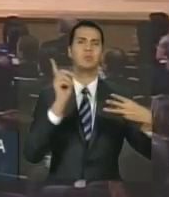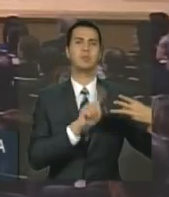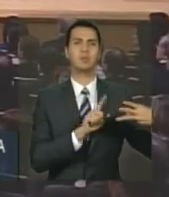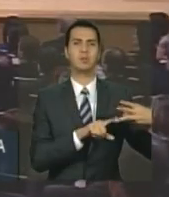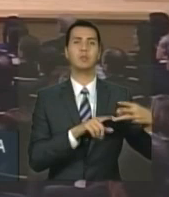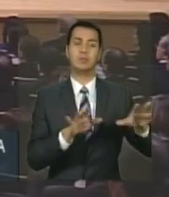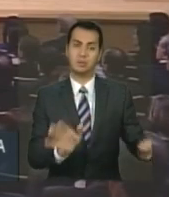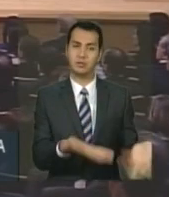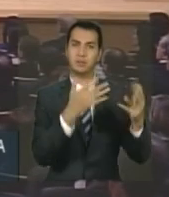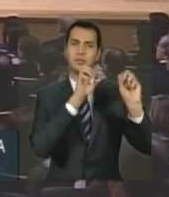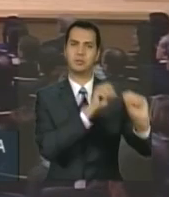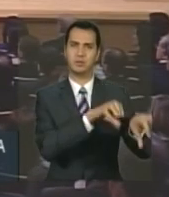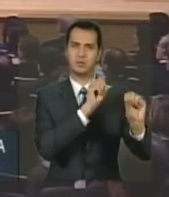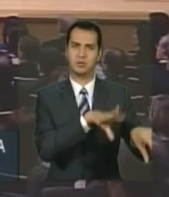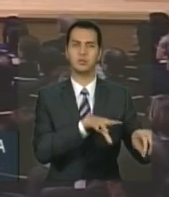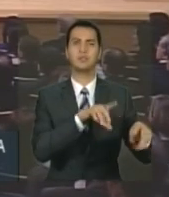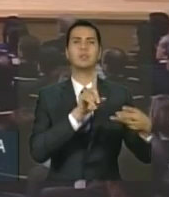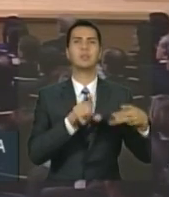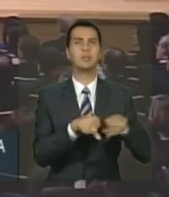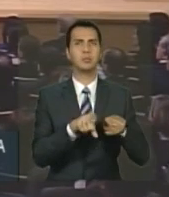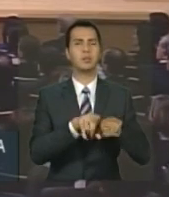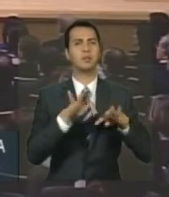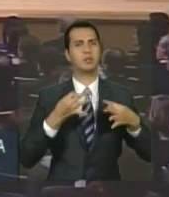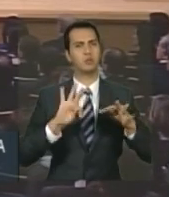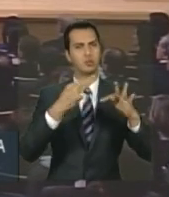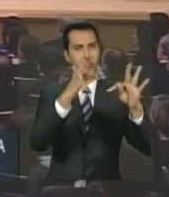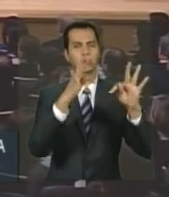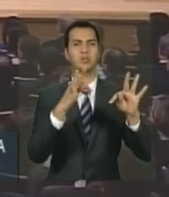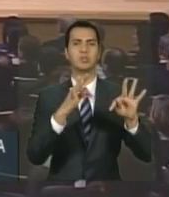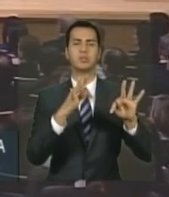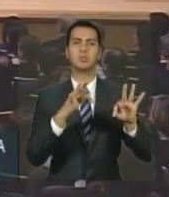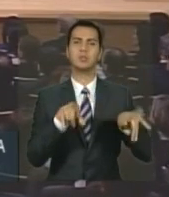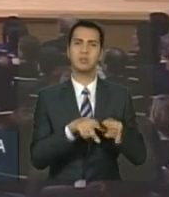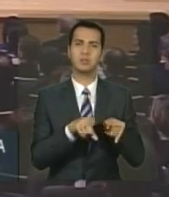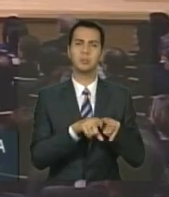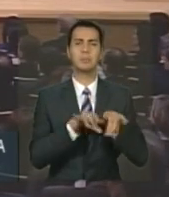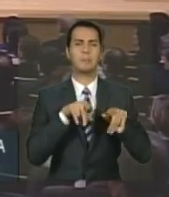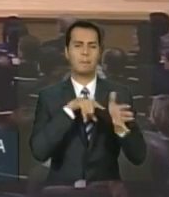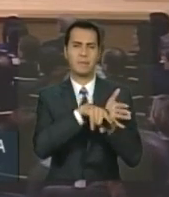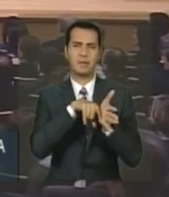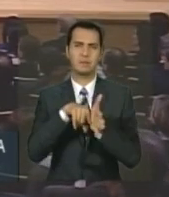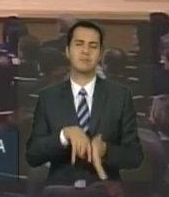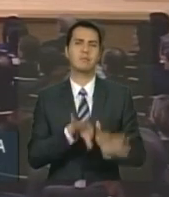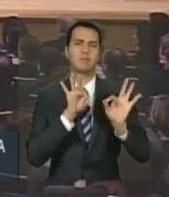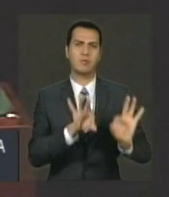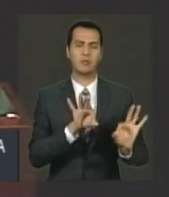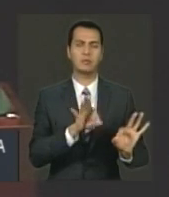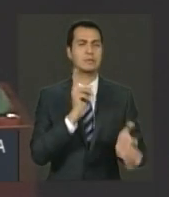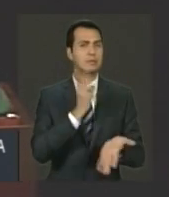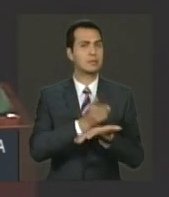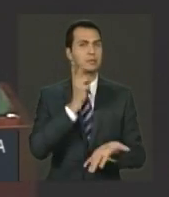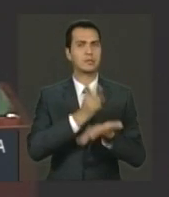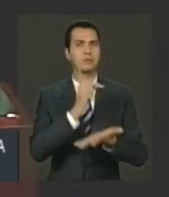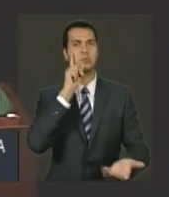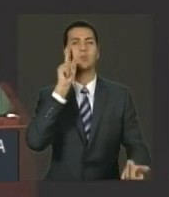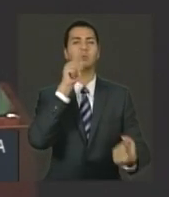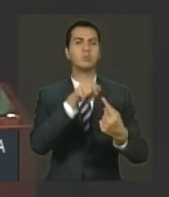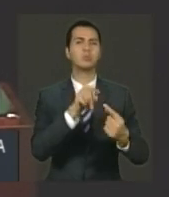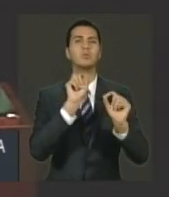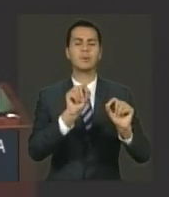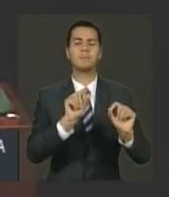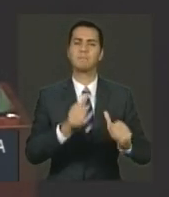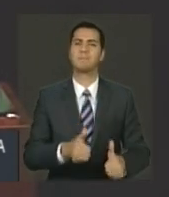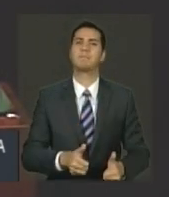ensino, à inovação tecnológica, à qualidade em pesquisa, visando sempre a